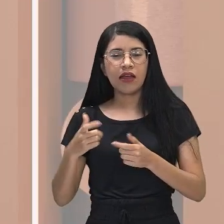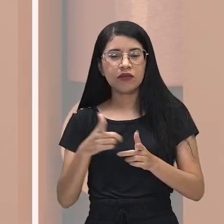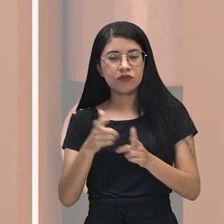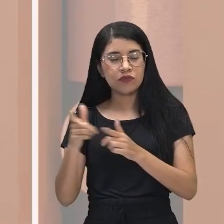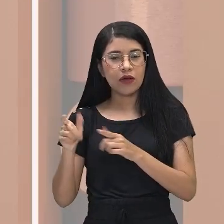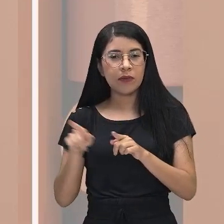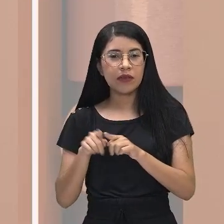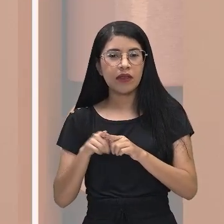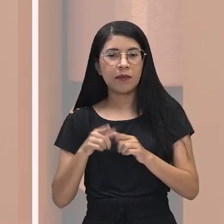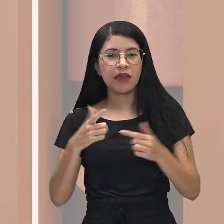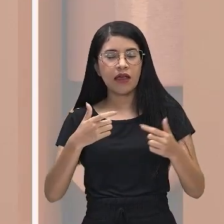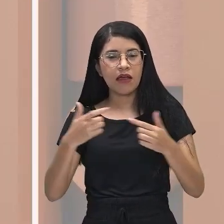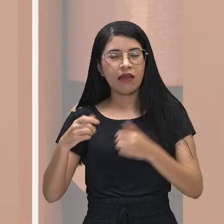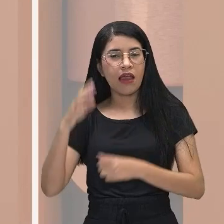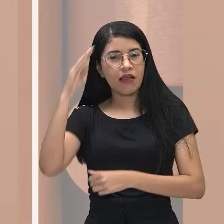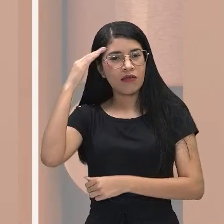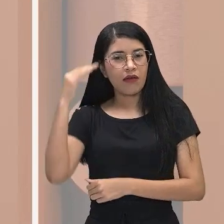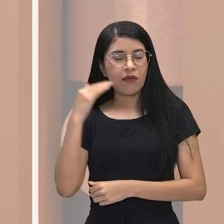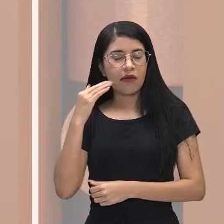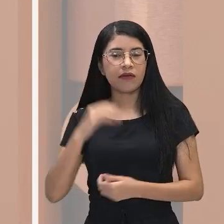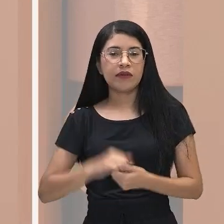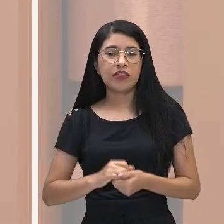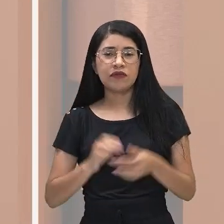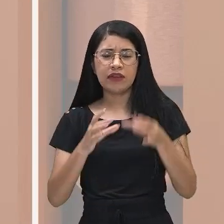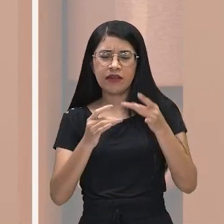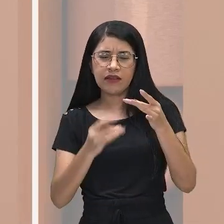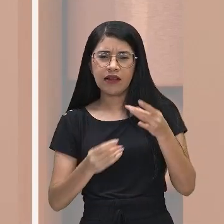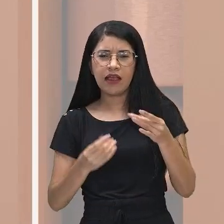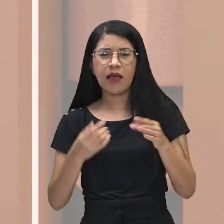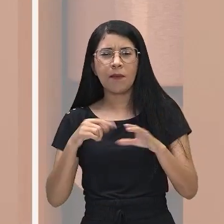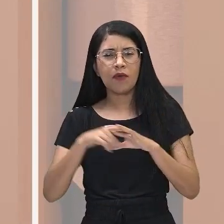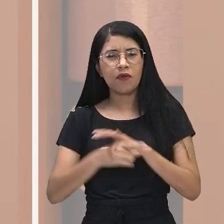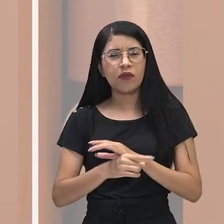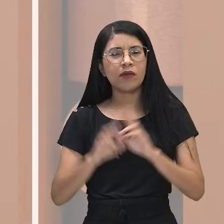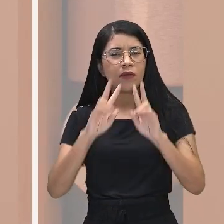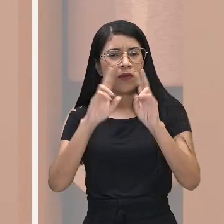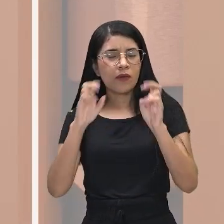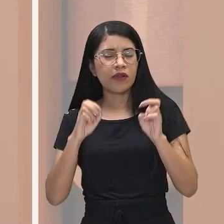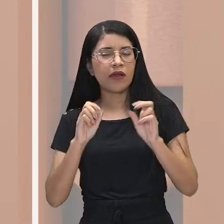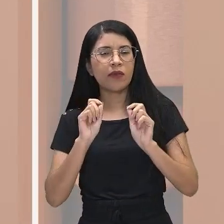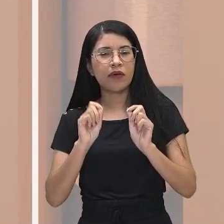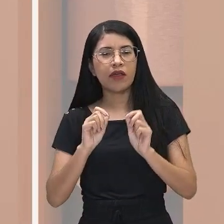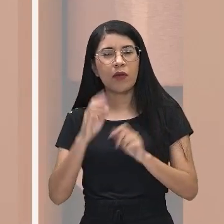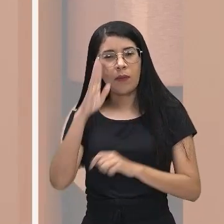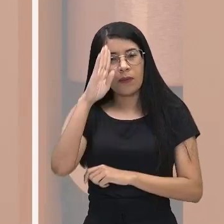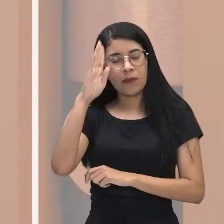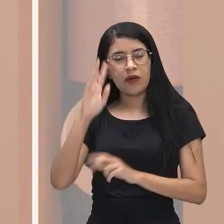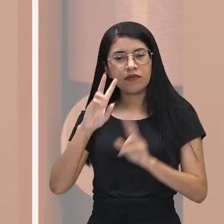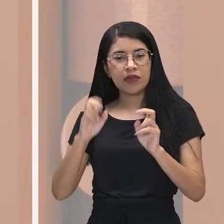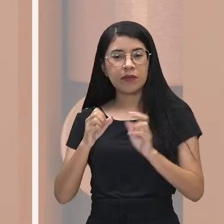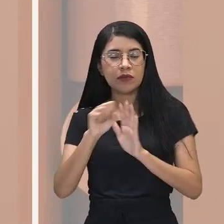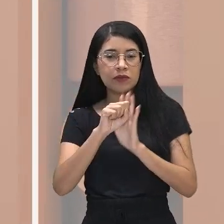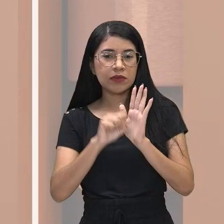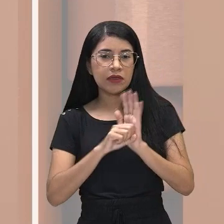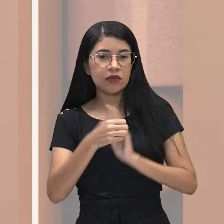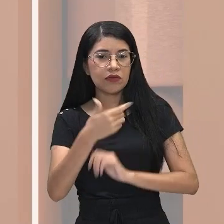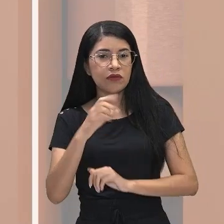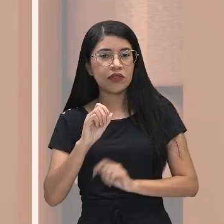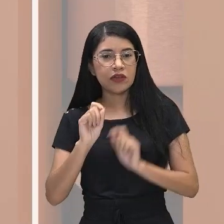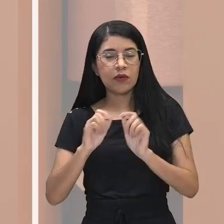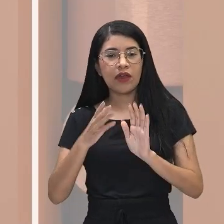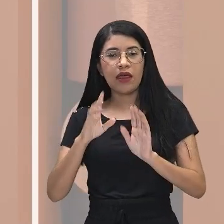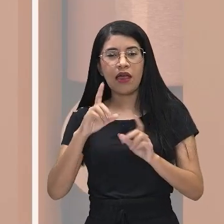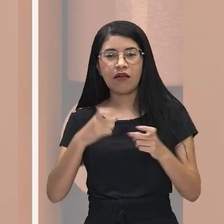Coreia. A gente vai aprofundar um pouquinho mais sobre essa temática tão marcante no século XX, que é justamente a Guerra